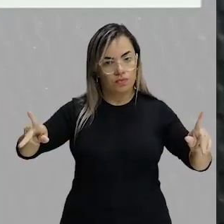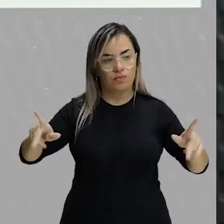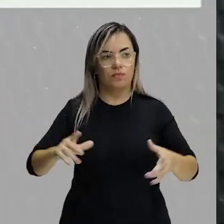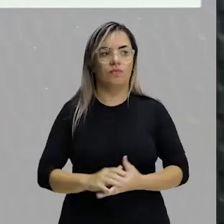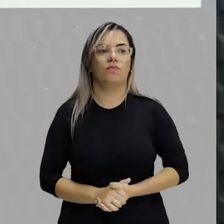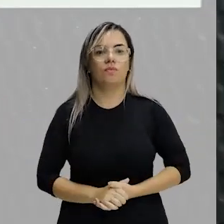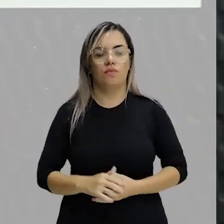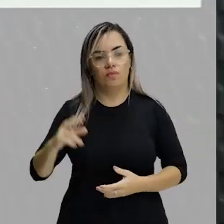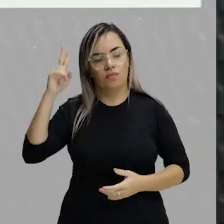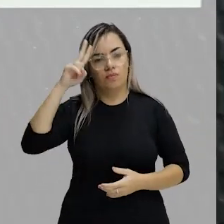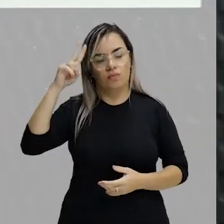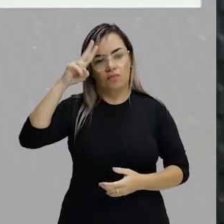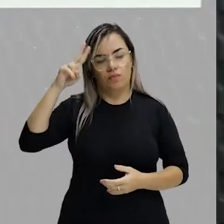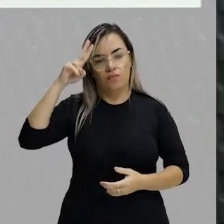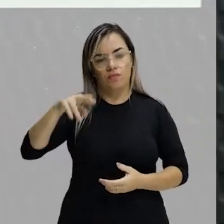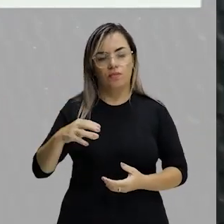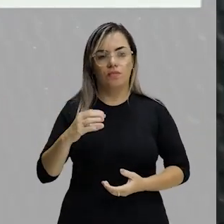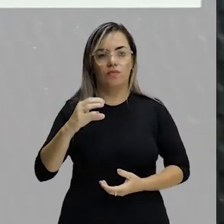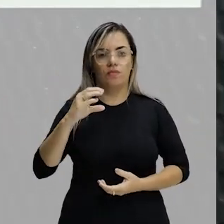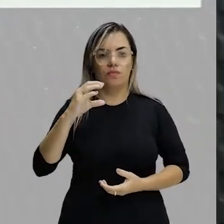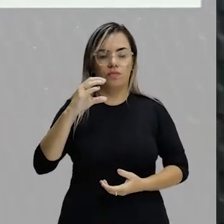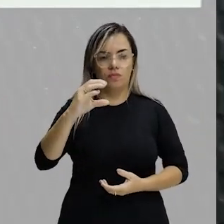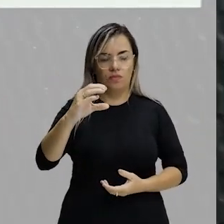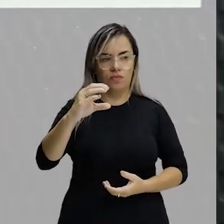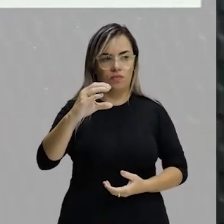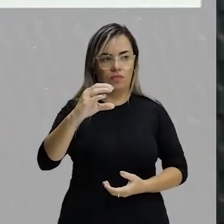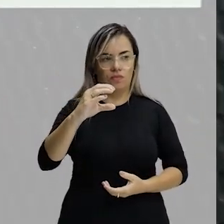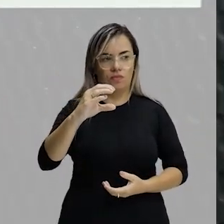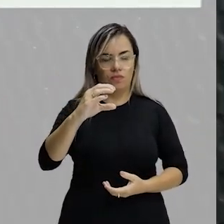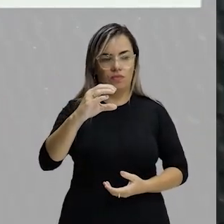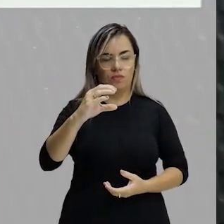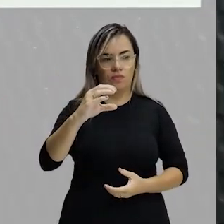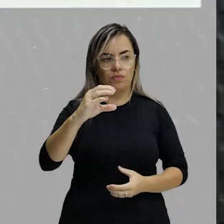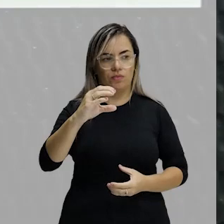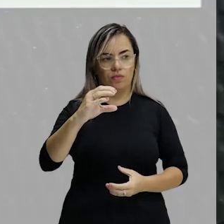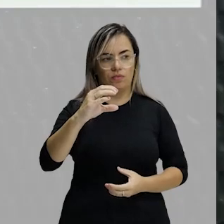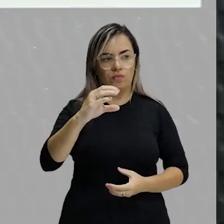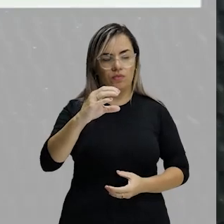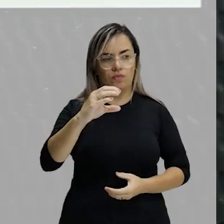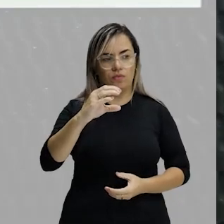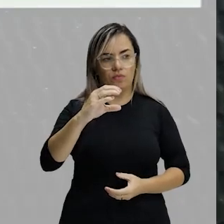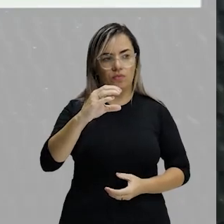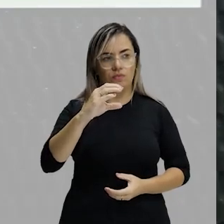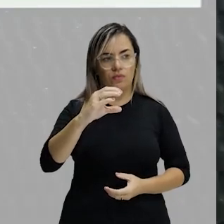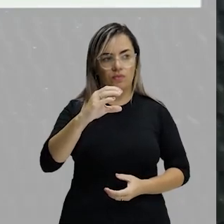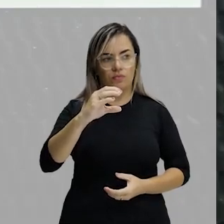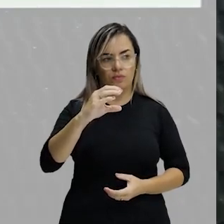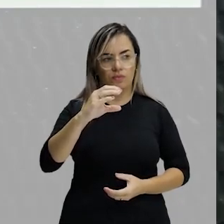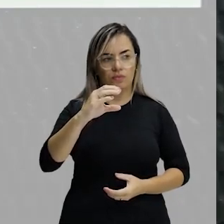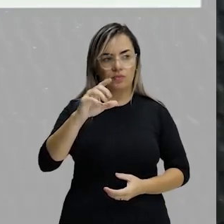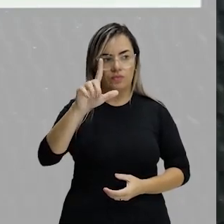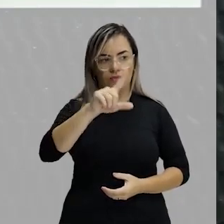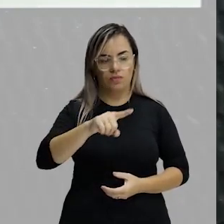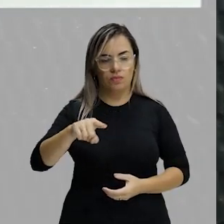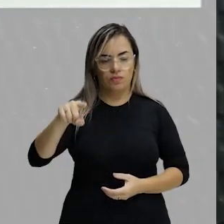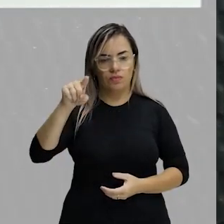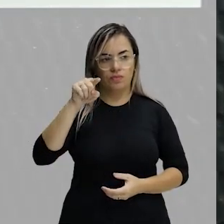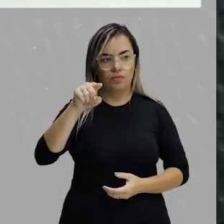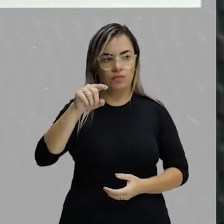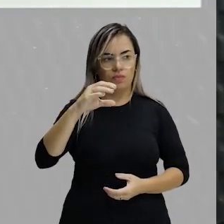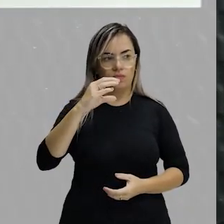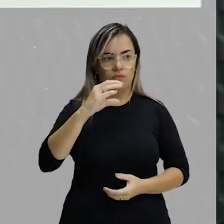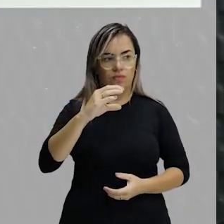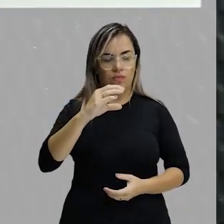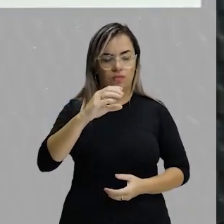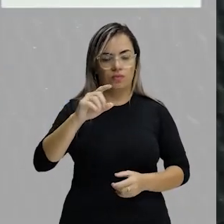C, as coordenadas do centro é x0 e y0. Tá? Uma relação importante